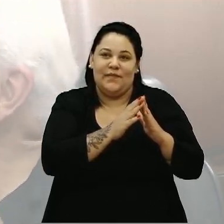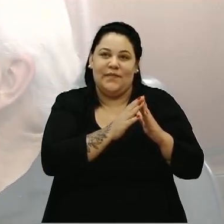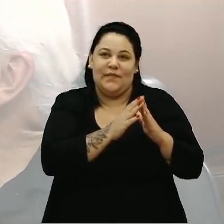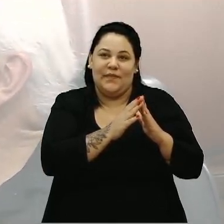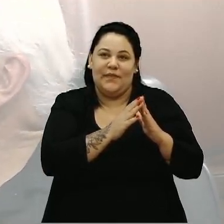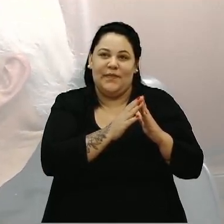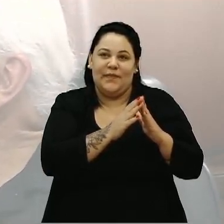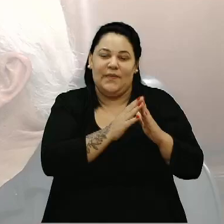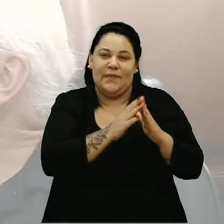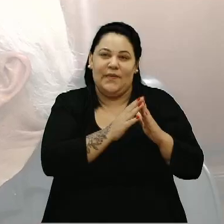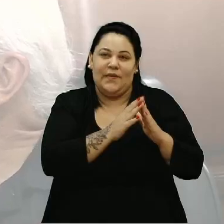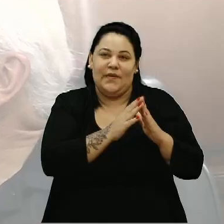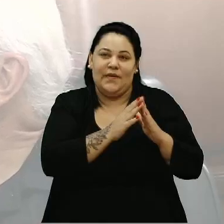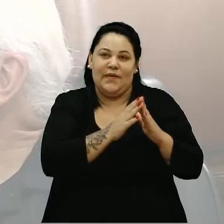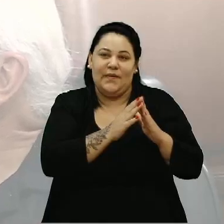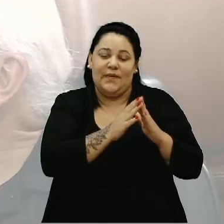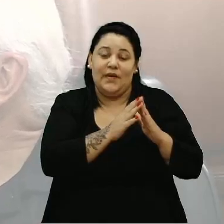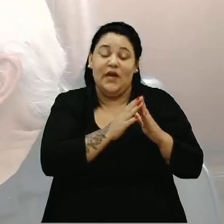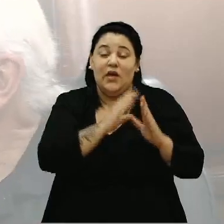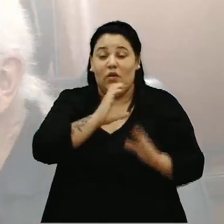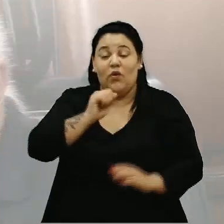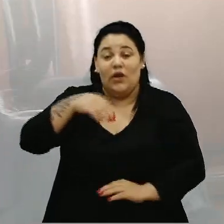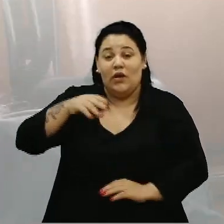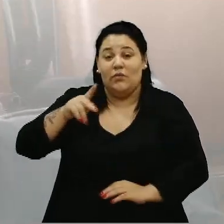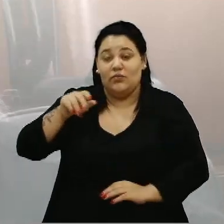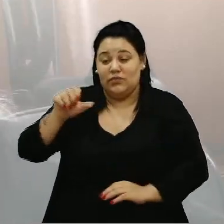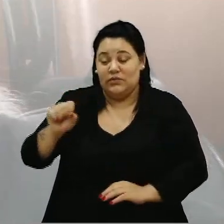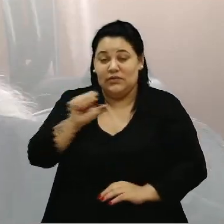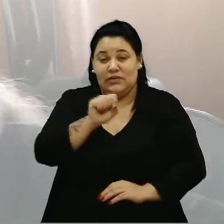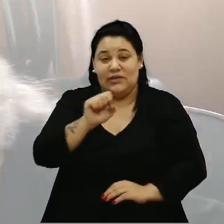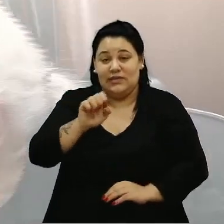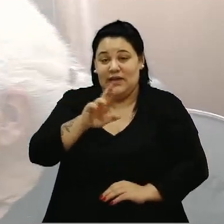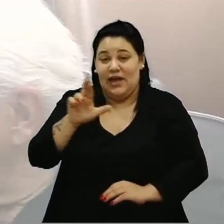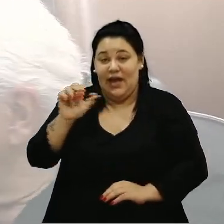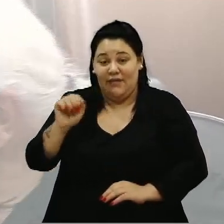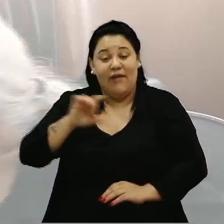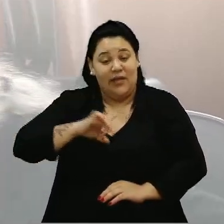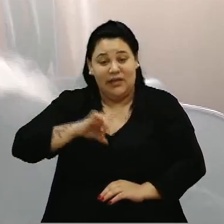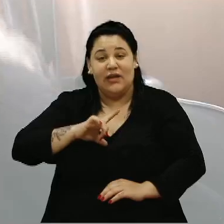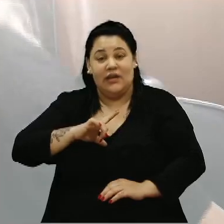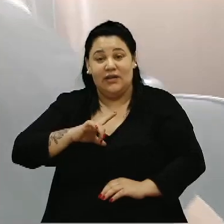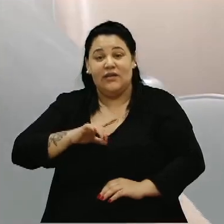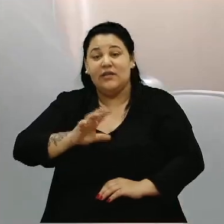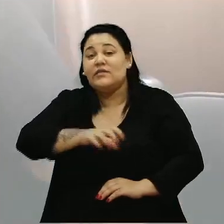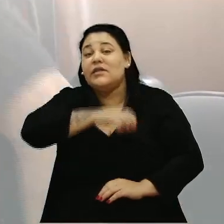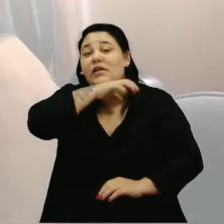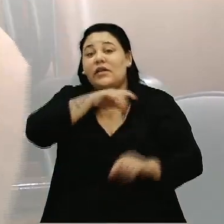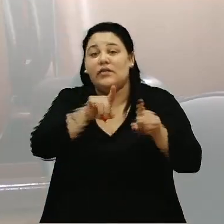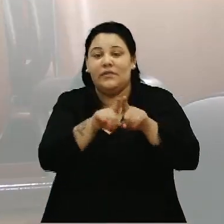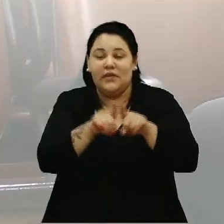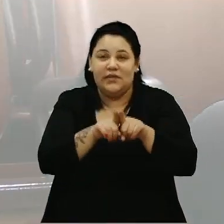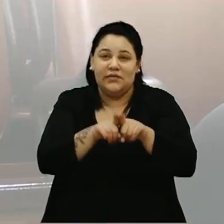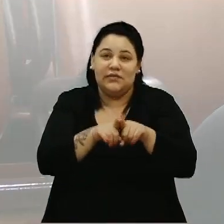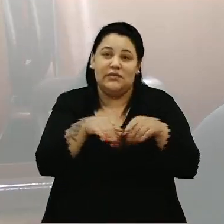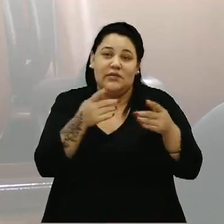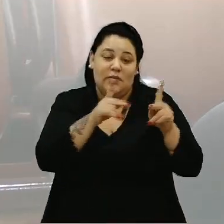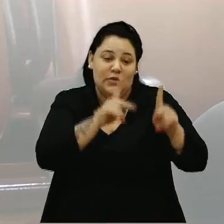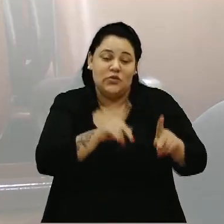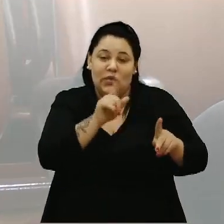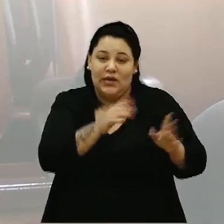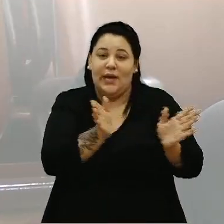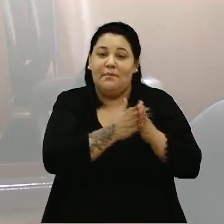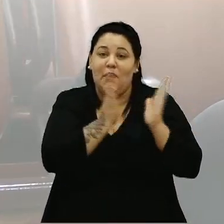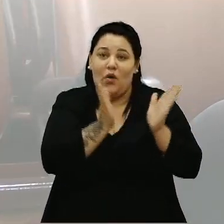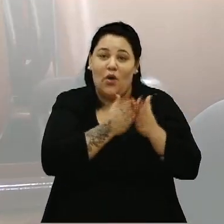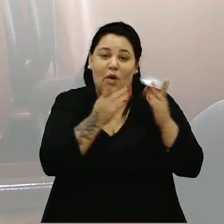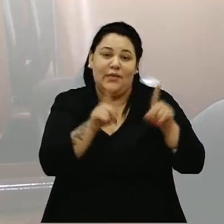né? E o Campos da Serra também vai ser contemplado com terrenos. Então, daqui a pouco, a pessoa que é pobre, né, e